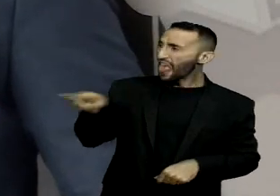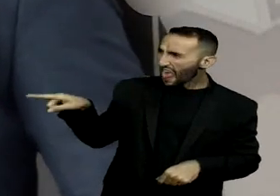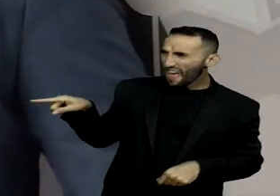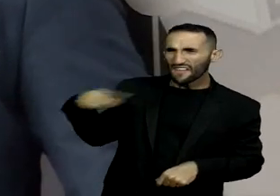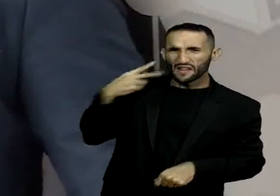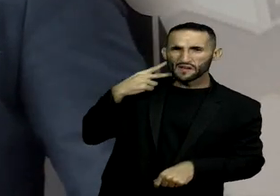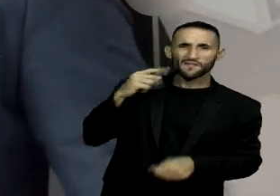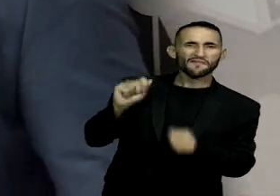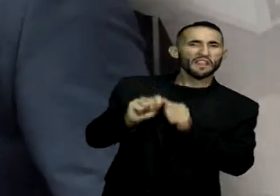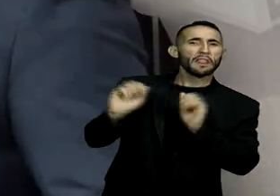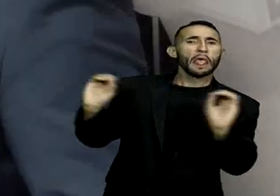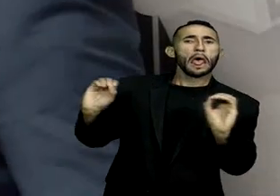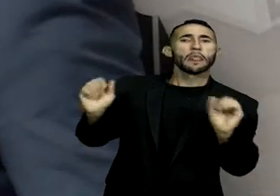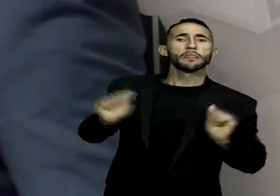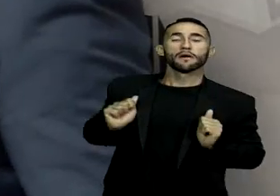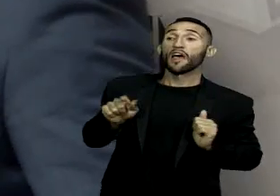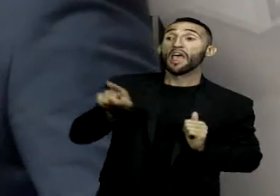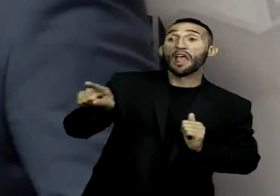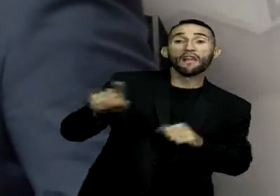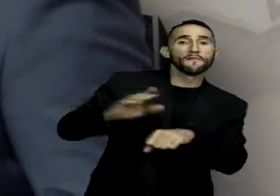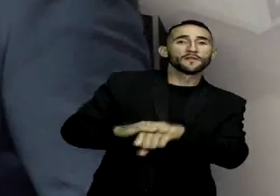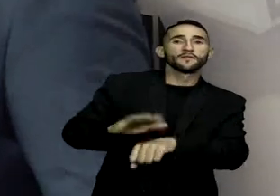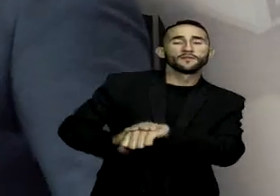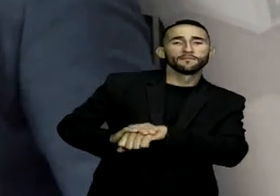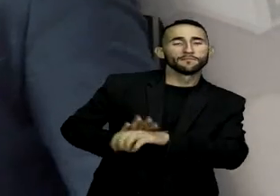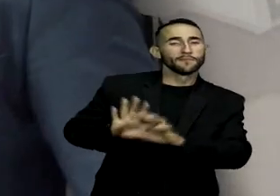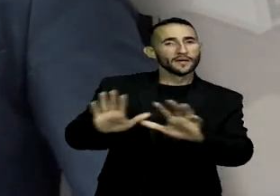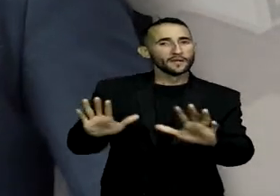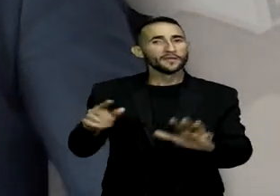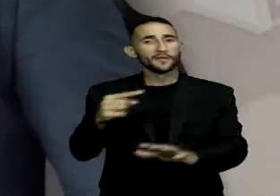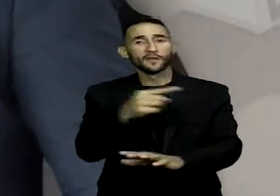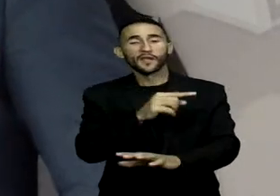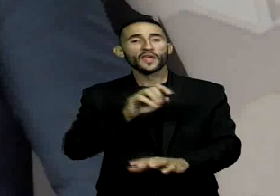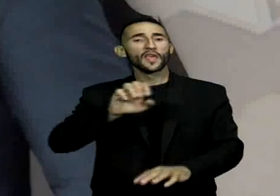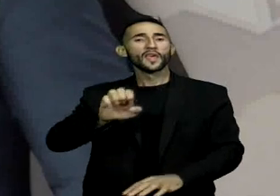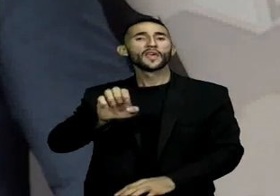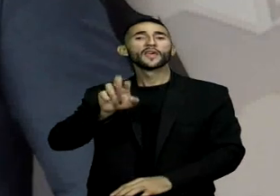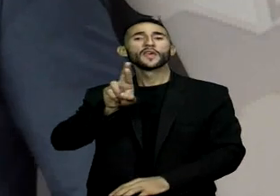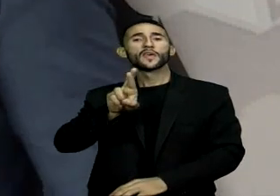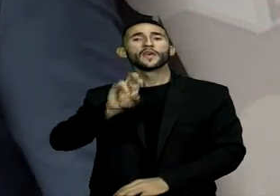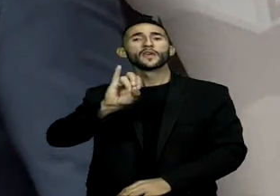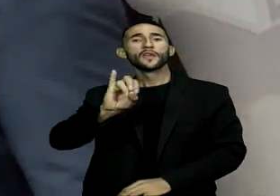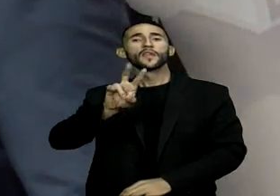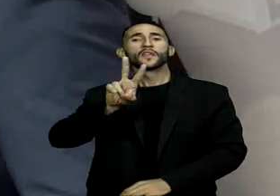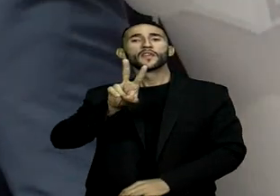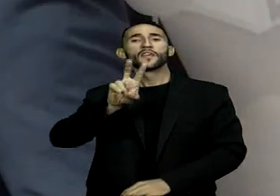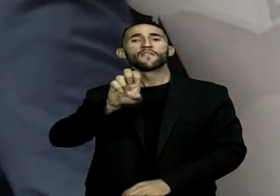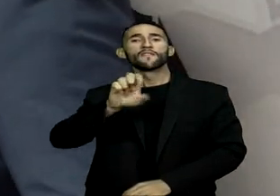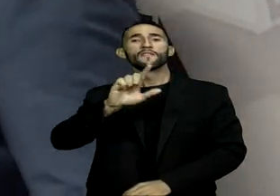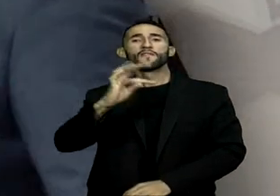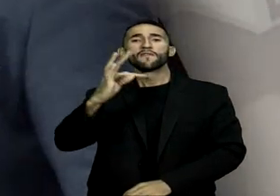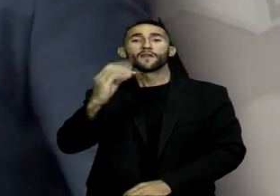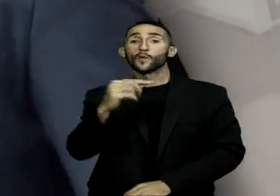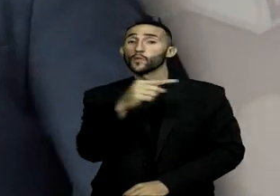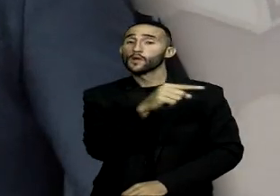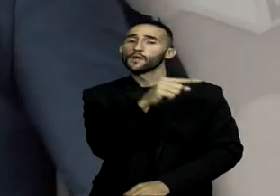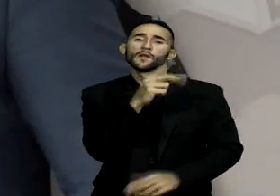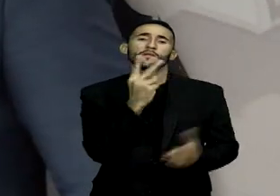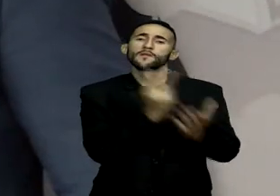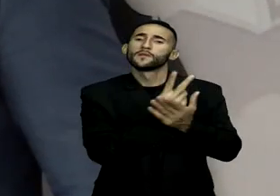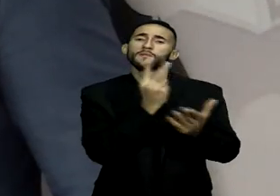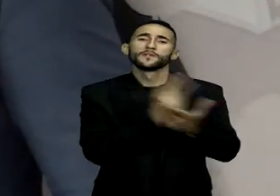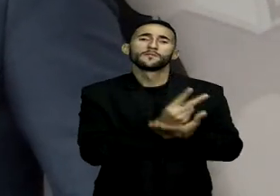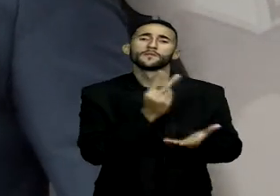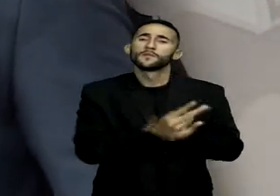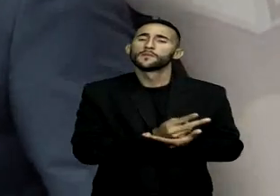Mas aí a gente encontra pessoas como Elivelto, que independente de quem pediu ou não, dá um tratamento igual para todas as